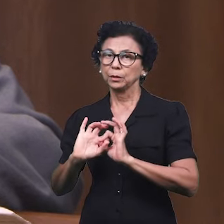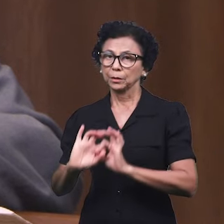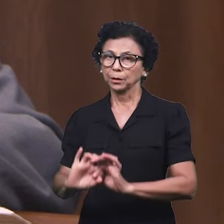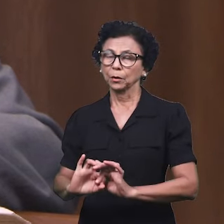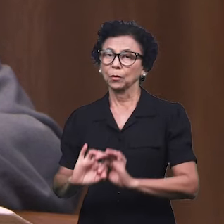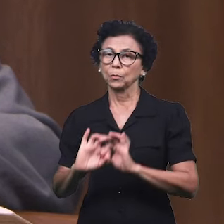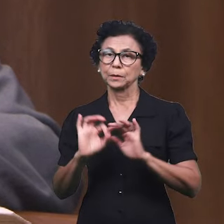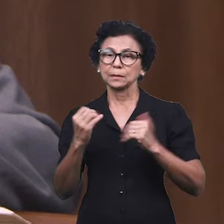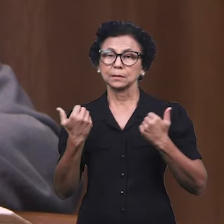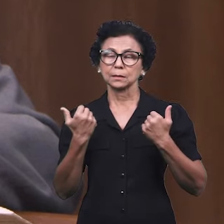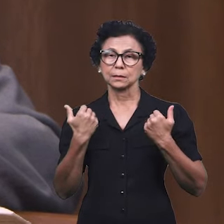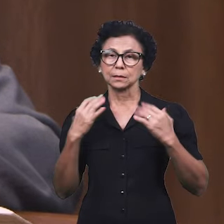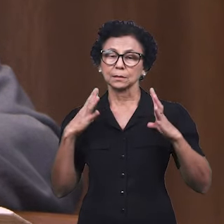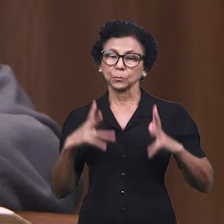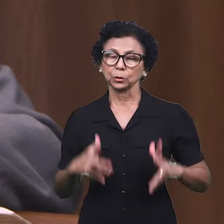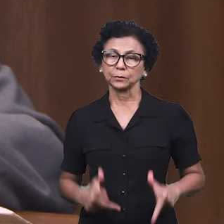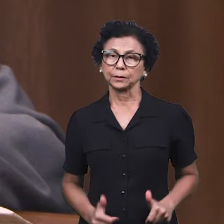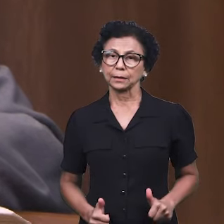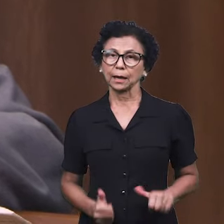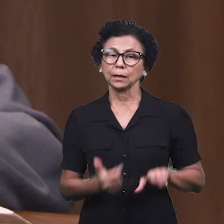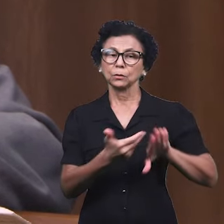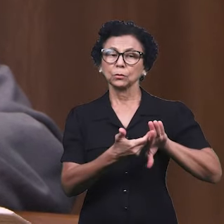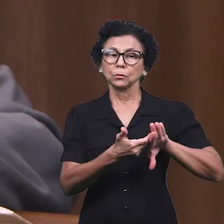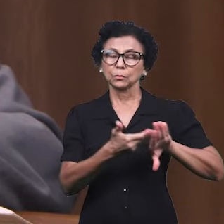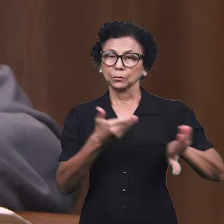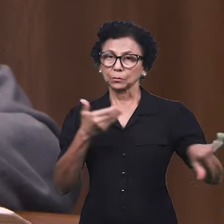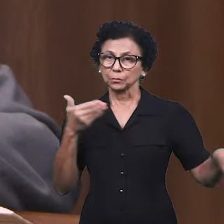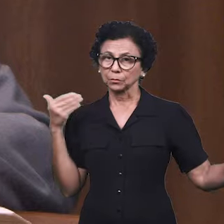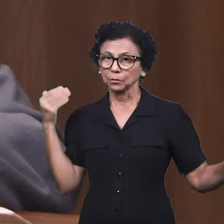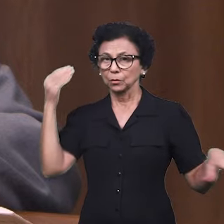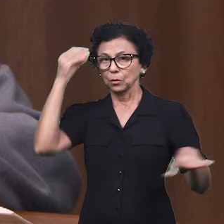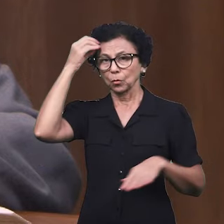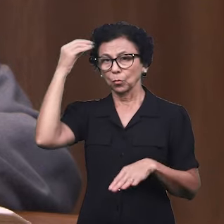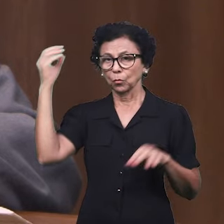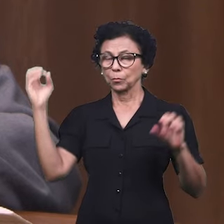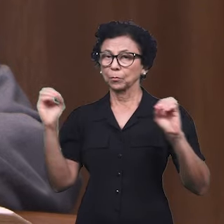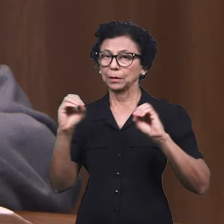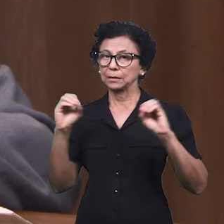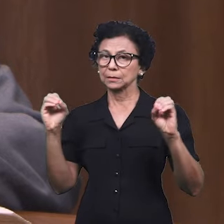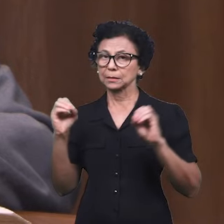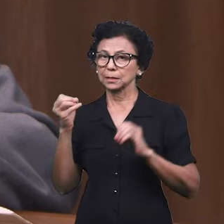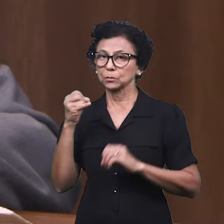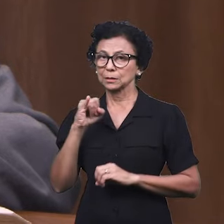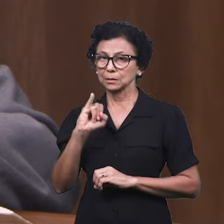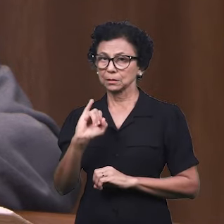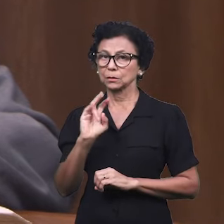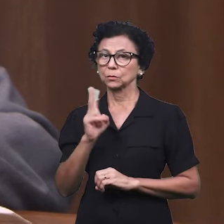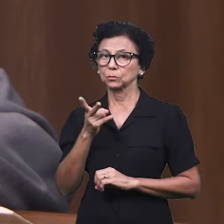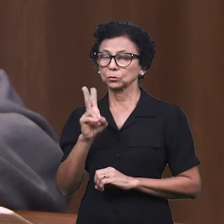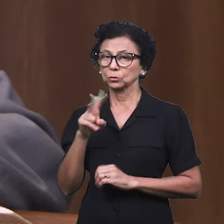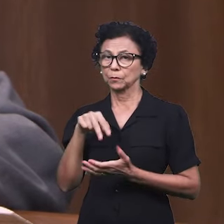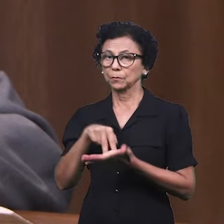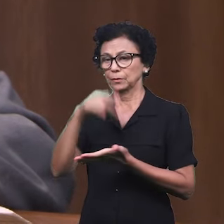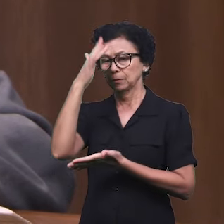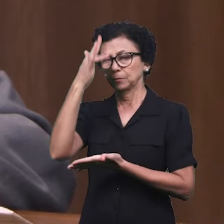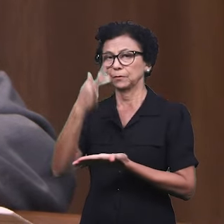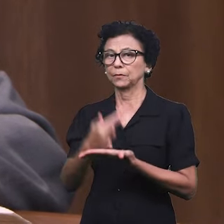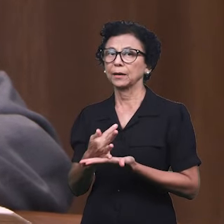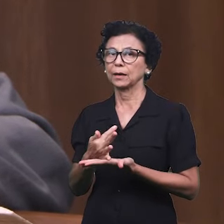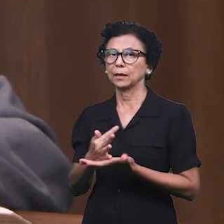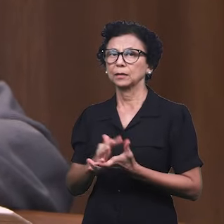santos, irrepreensíveis e inculpáveis, se na verdade permanecerdes fundados e firmes na fé.